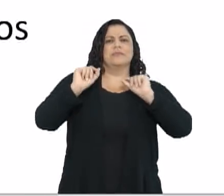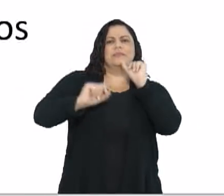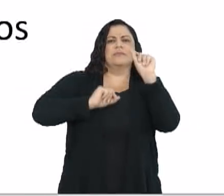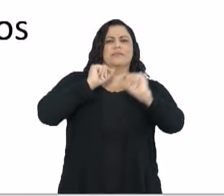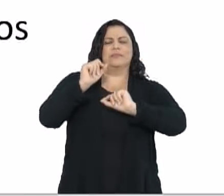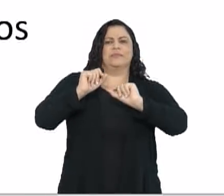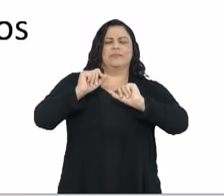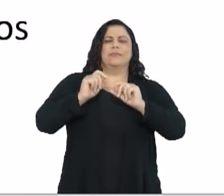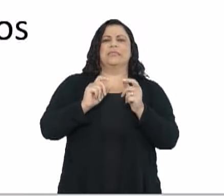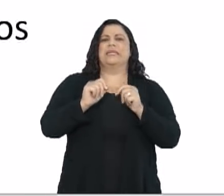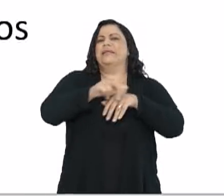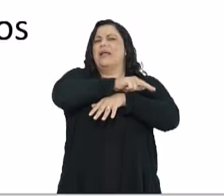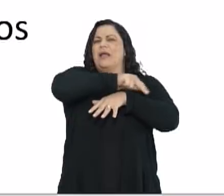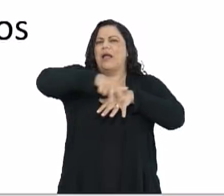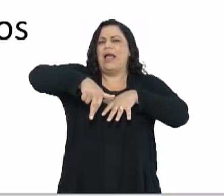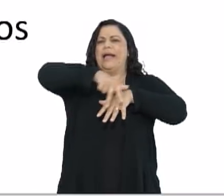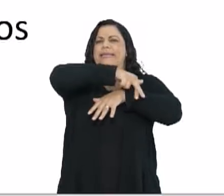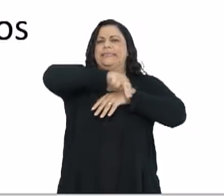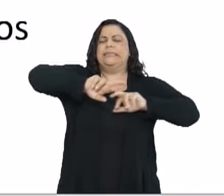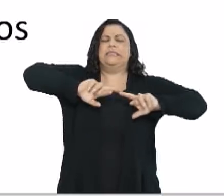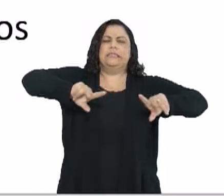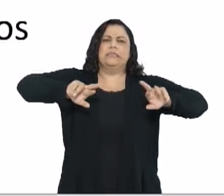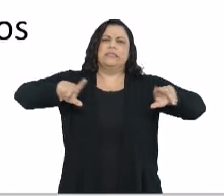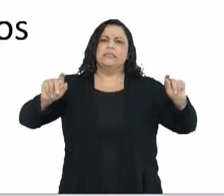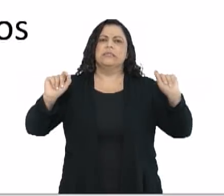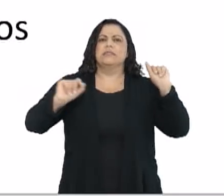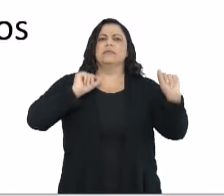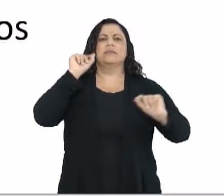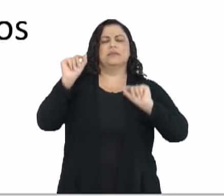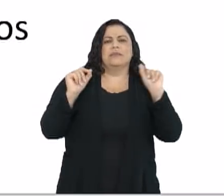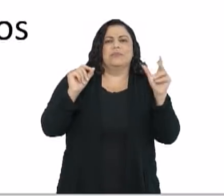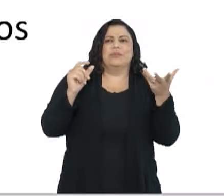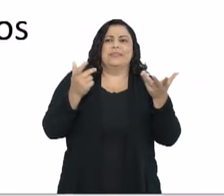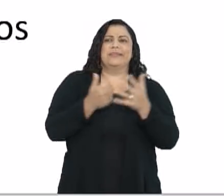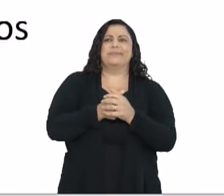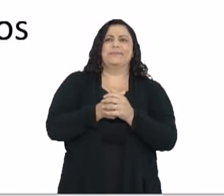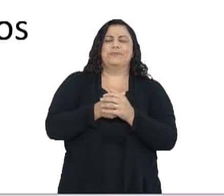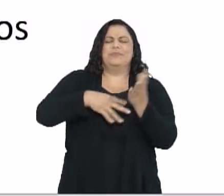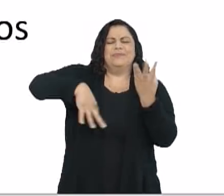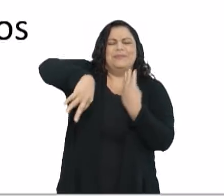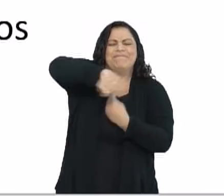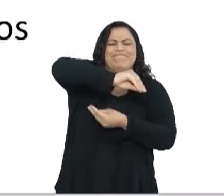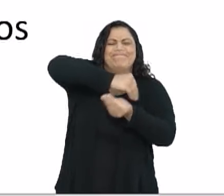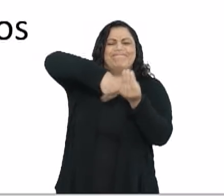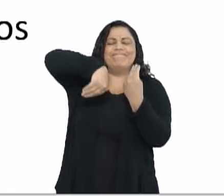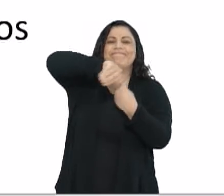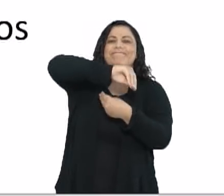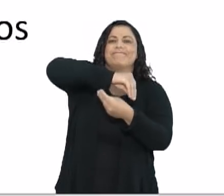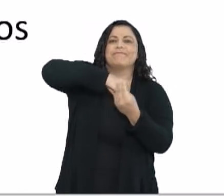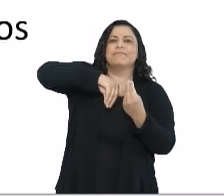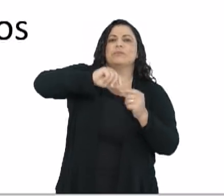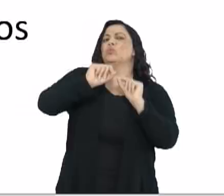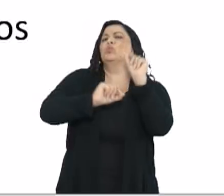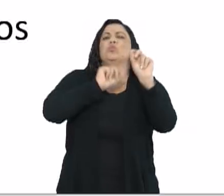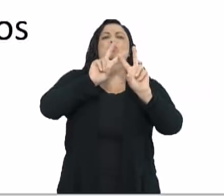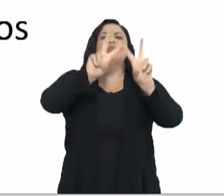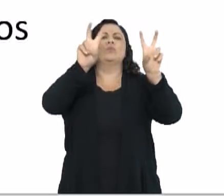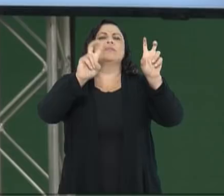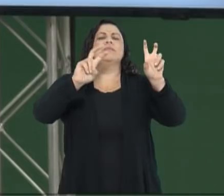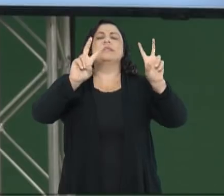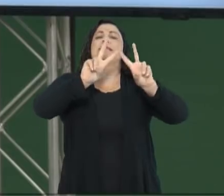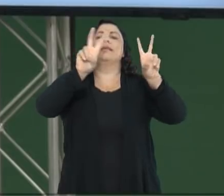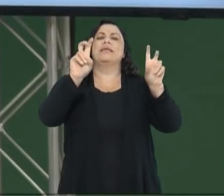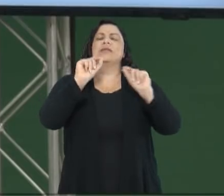o continente europeu, né? Porque nós temos uma intensa e prolongada miscigenação. O que é a miscigenação? É